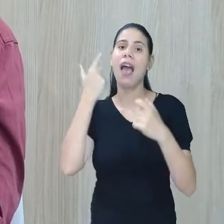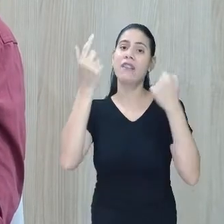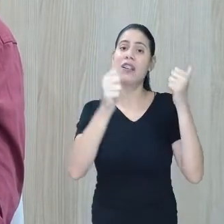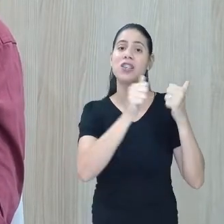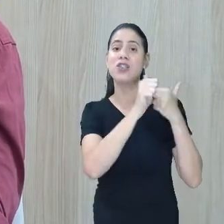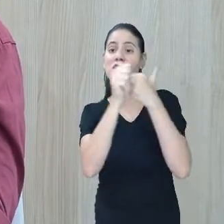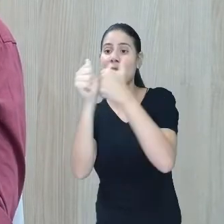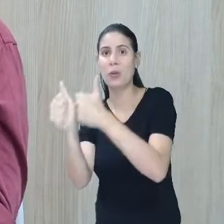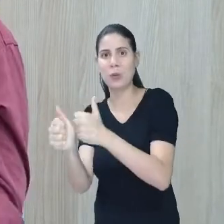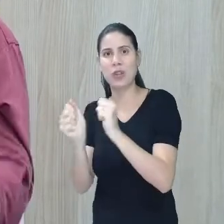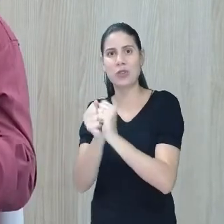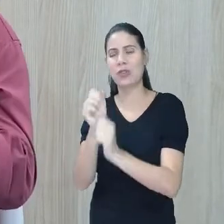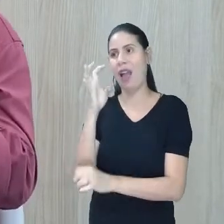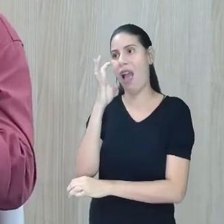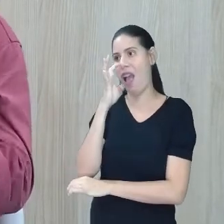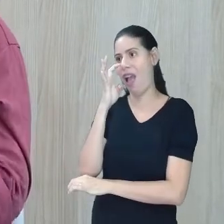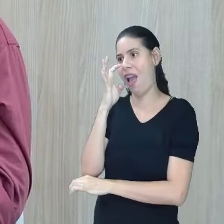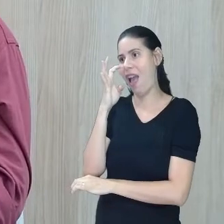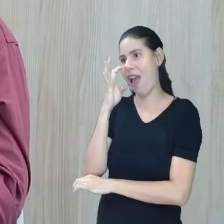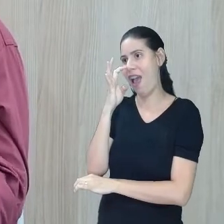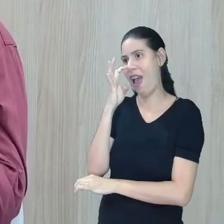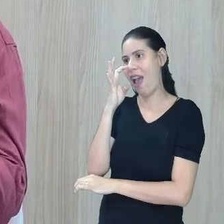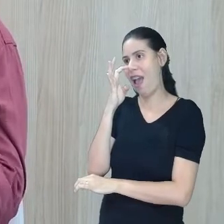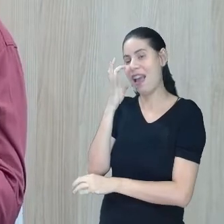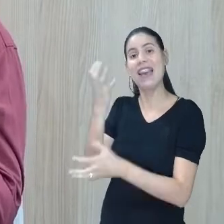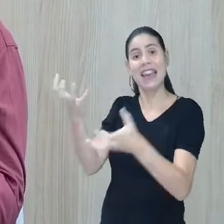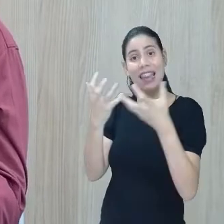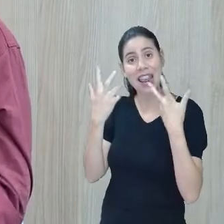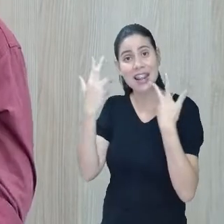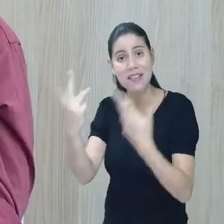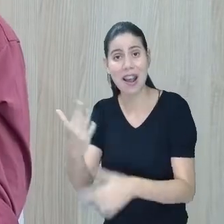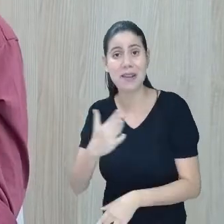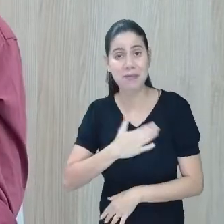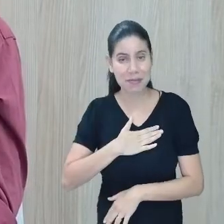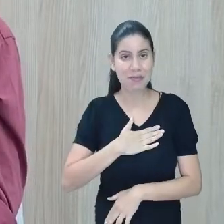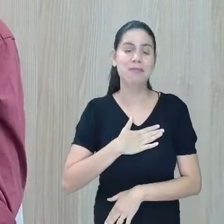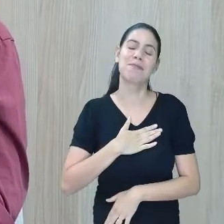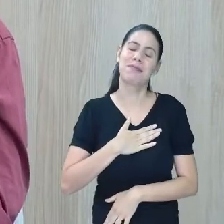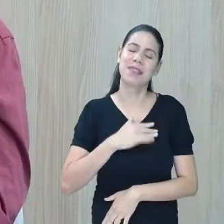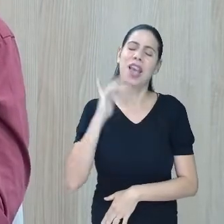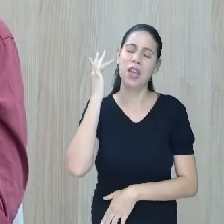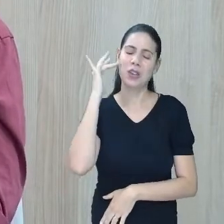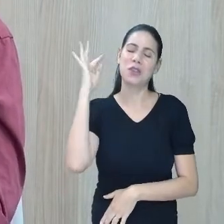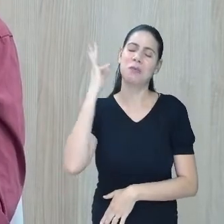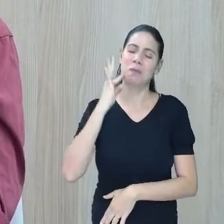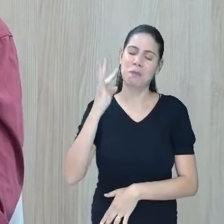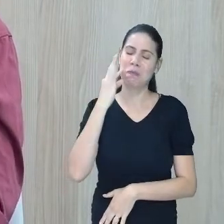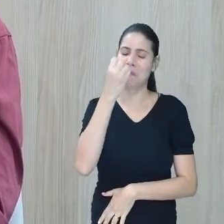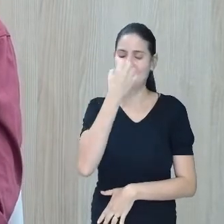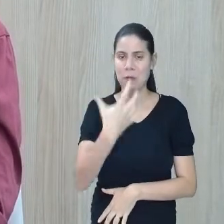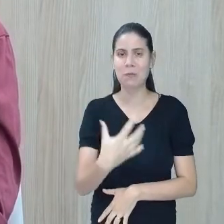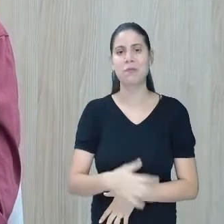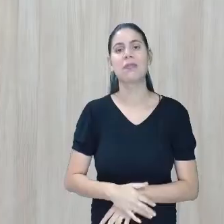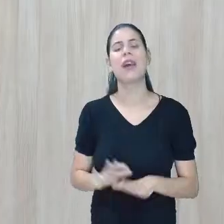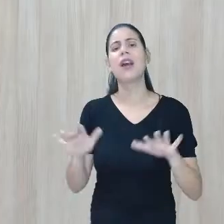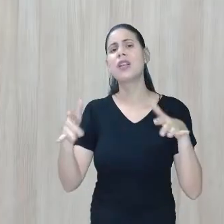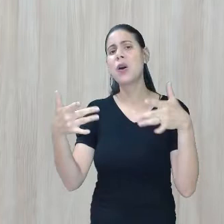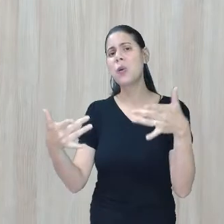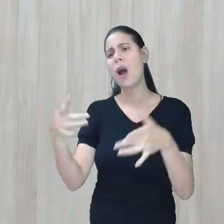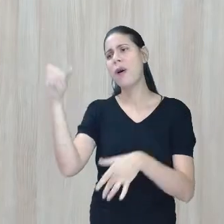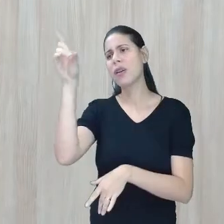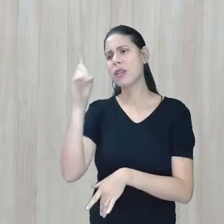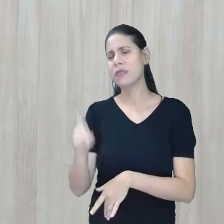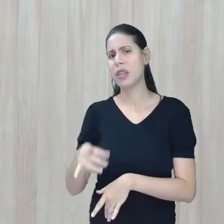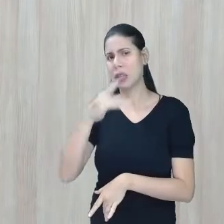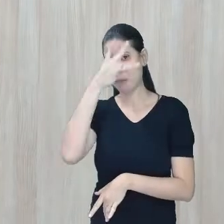olhando, admirado, sabe, o professor tocando saxofone. E eles querem tocar igual a mim. Sim. Então eu acho muito bom isso. E quais são as deficiências dessas